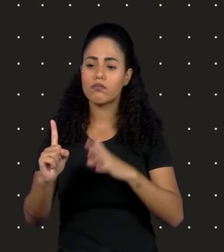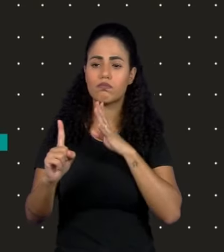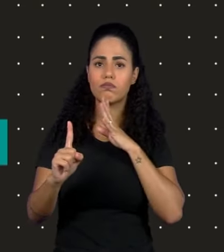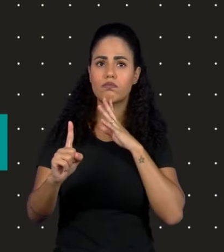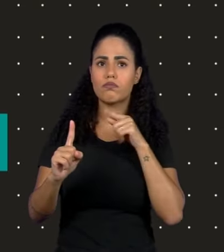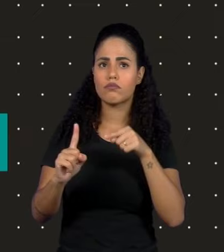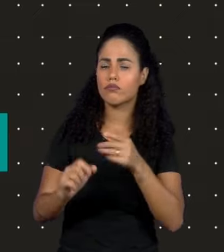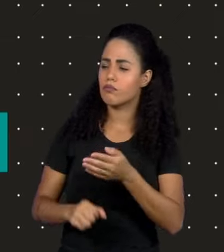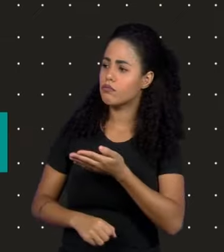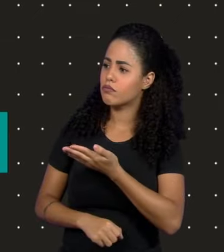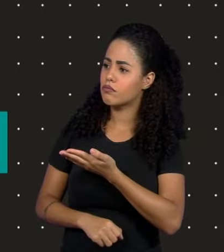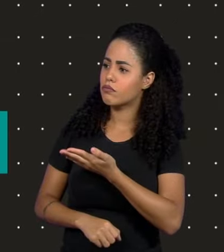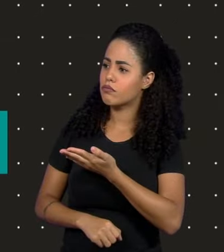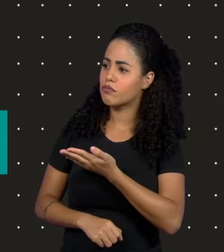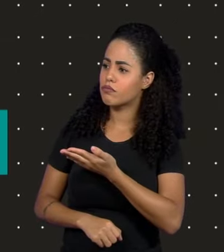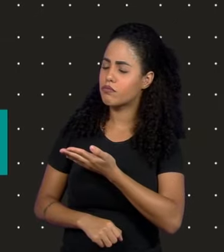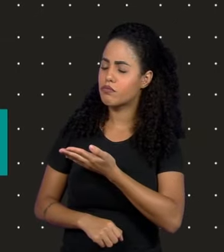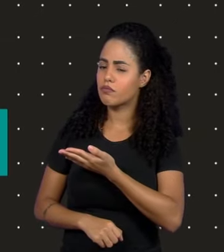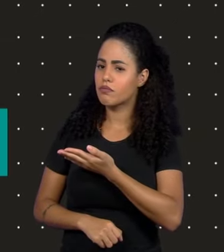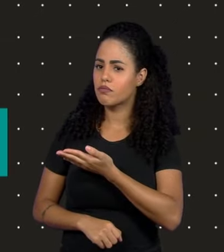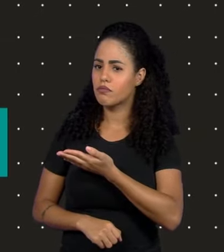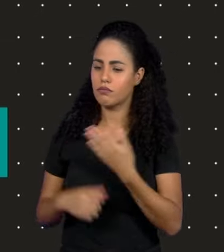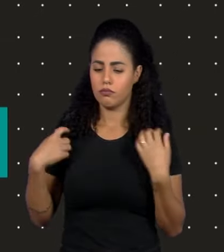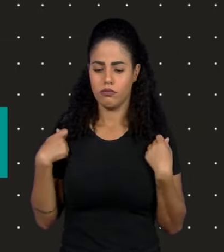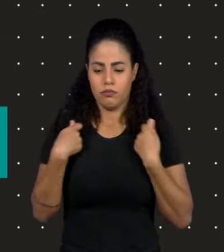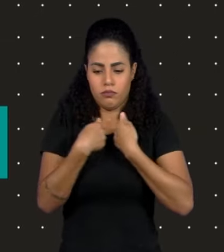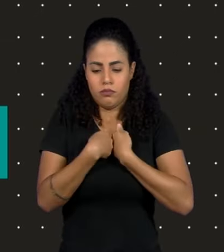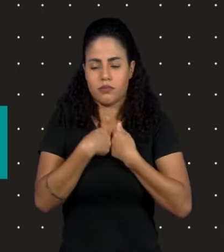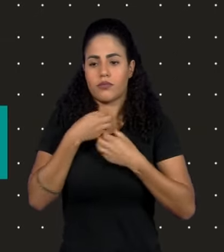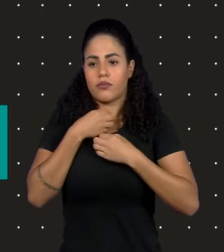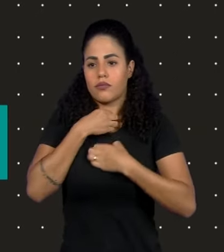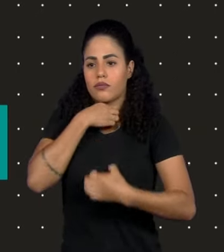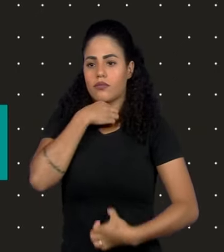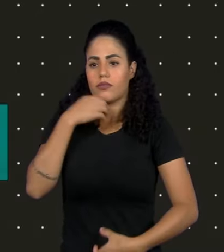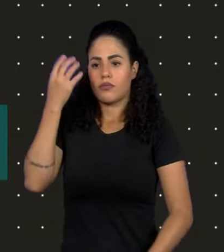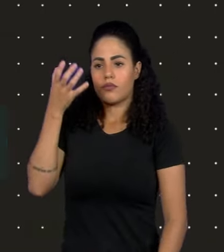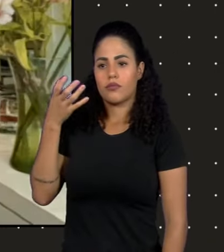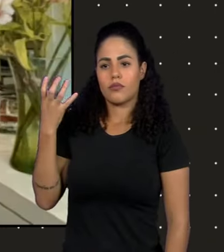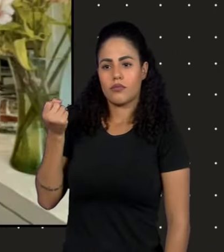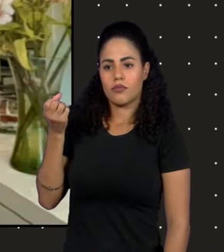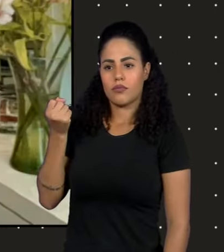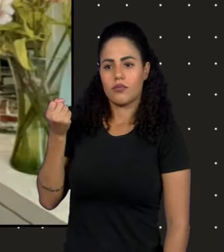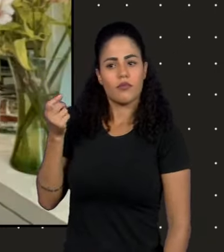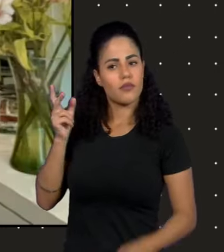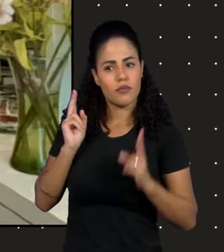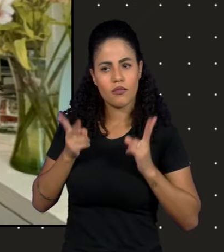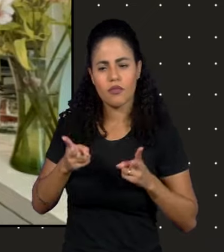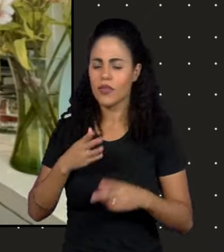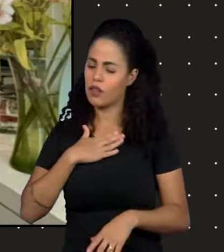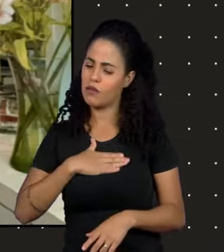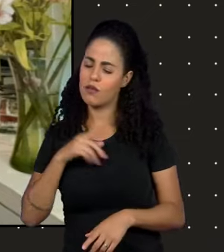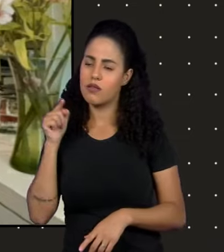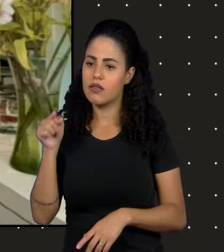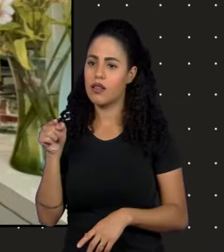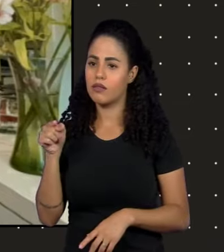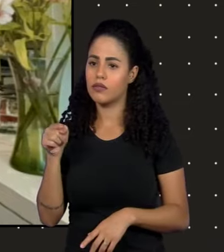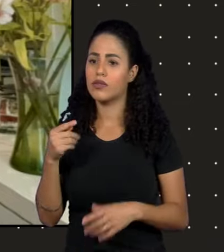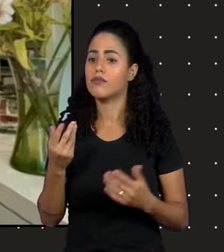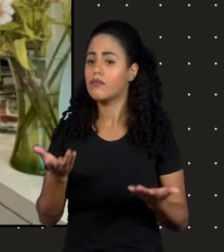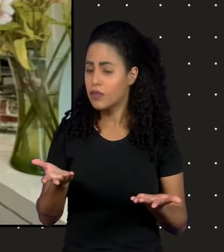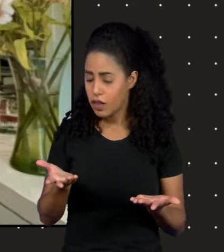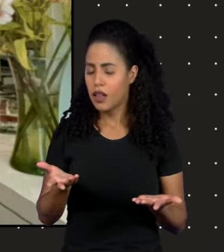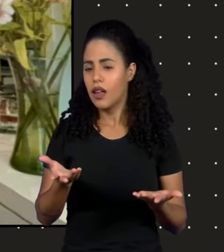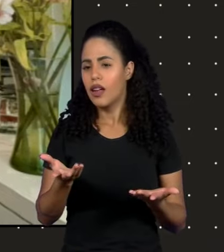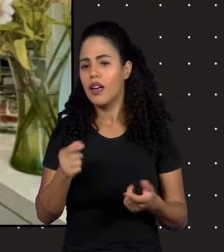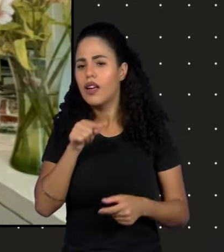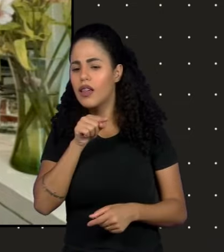o terno branco e camisas coloridas, que ele gostava. E